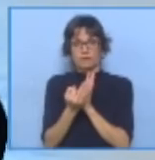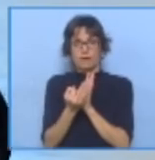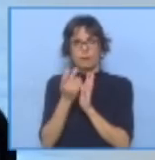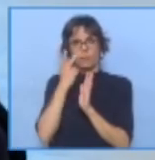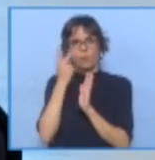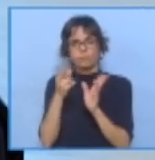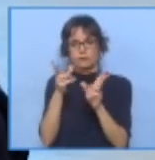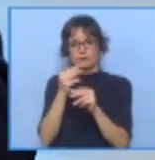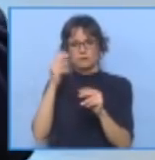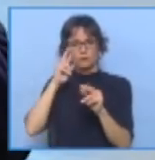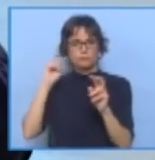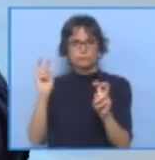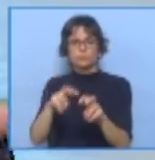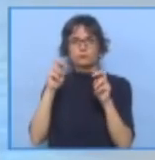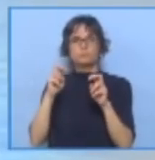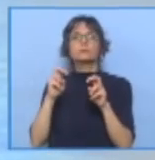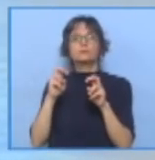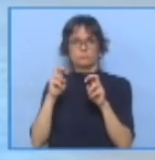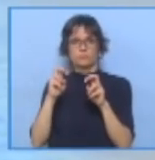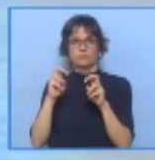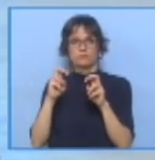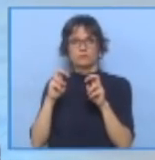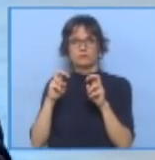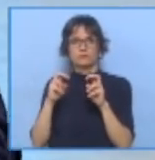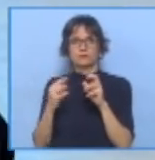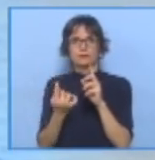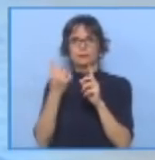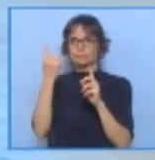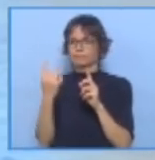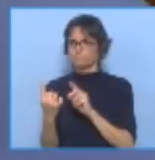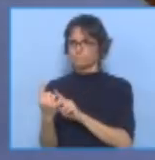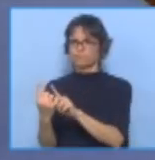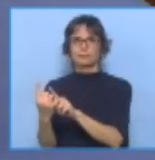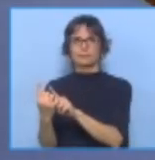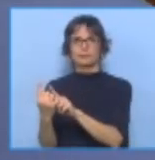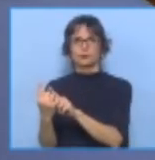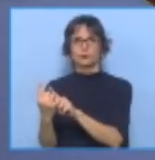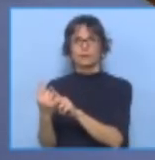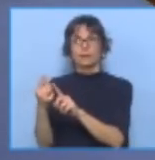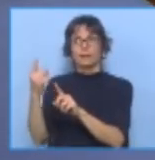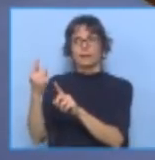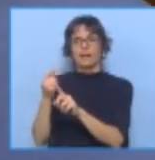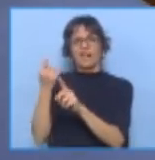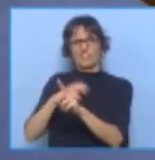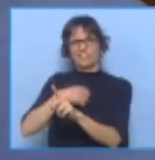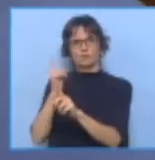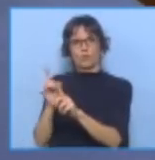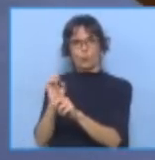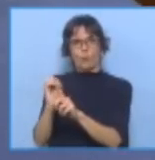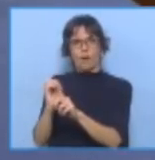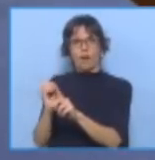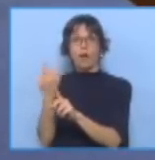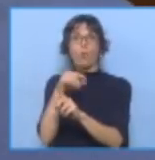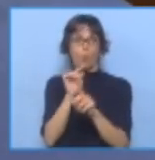sentido àquelas situações que, porventura, são sem sentido, ou então aquelas situações em que a pessoa se deixa esmagar pelo